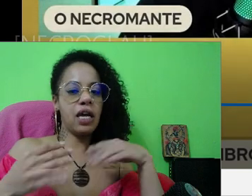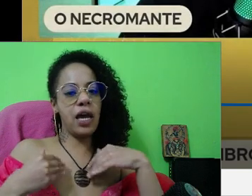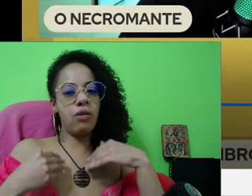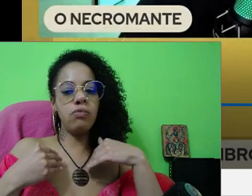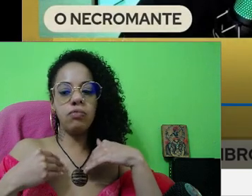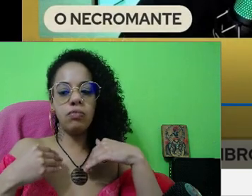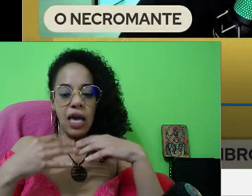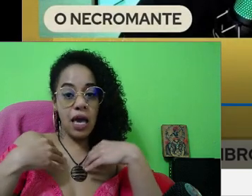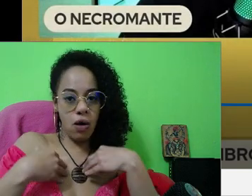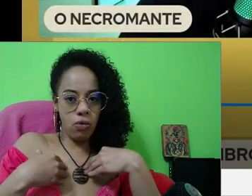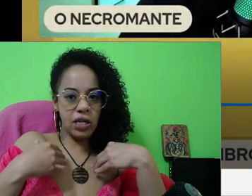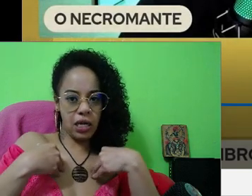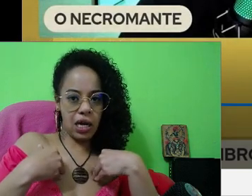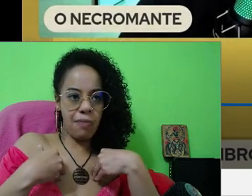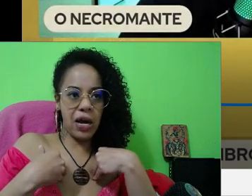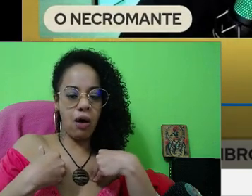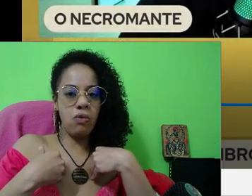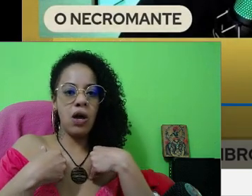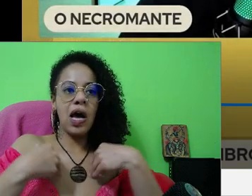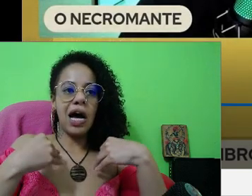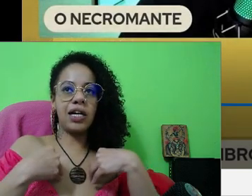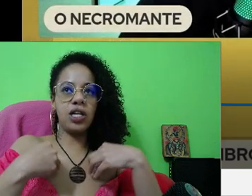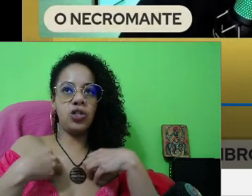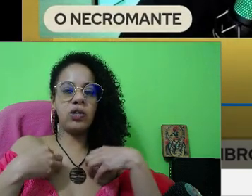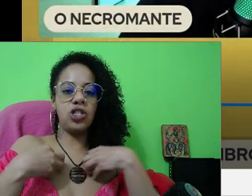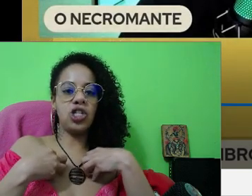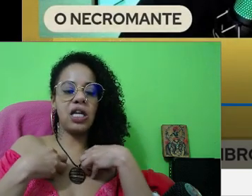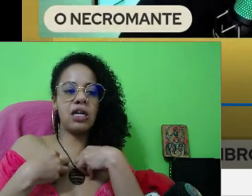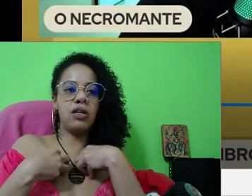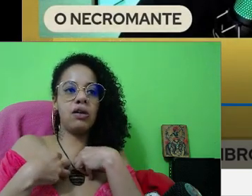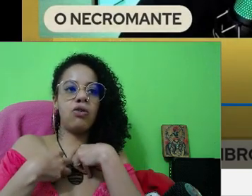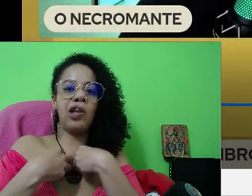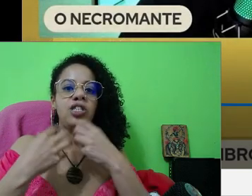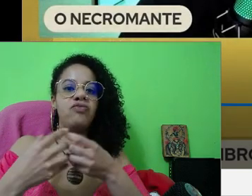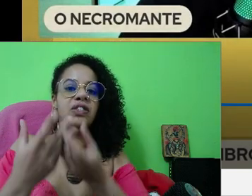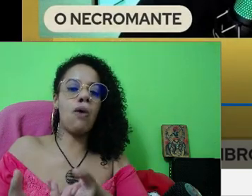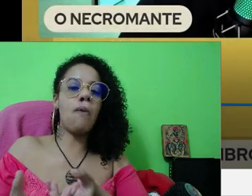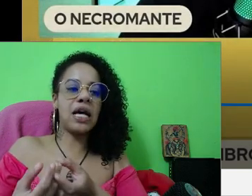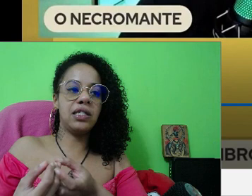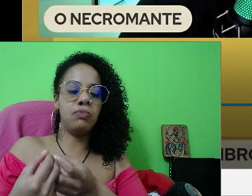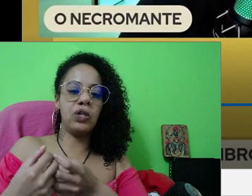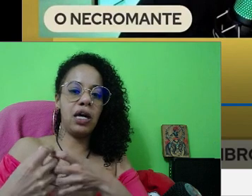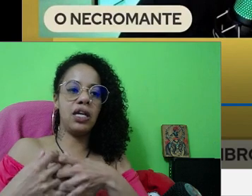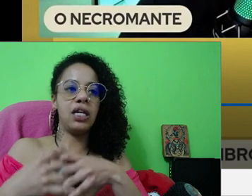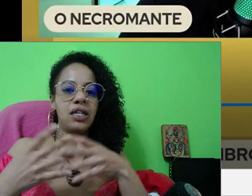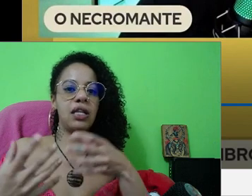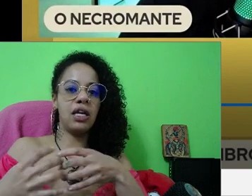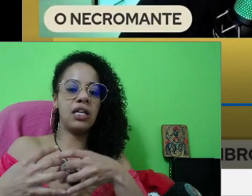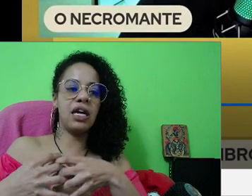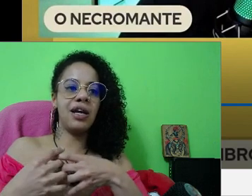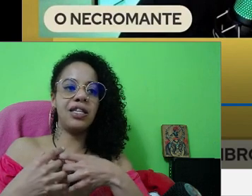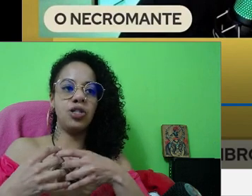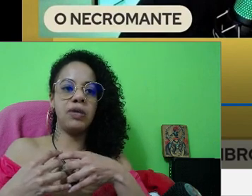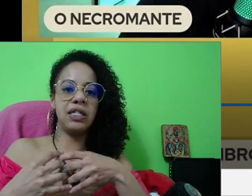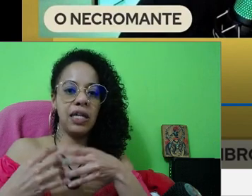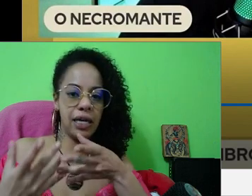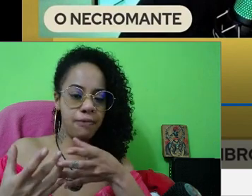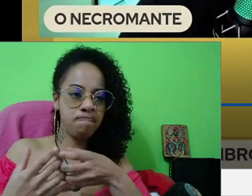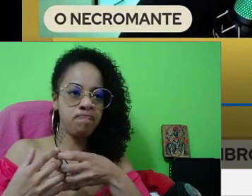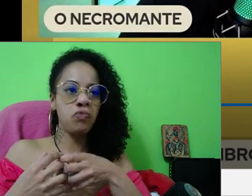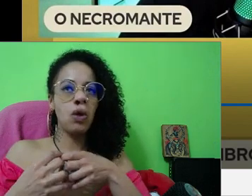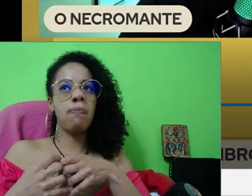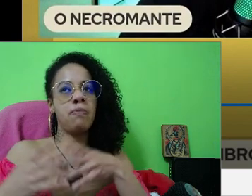tipo assim eu eu Talita Cabral acredito que a gente tenha que coletivizar o máximo né e entender que na realidade